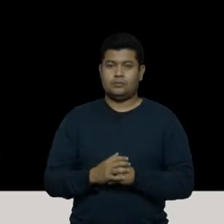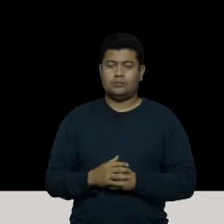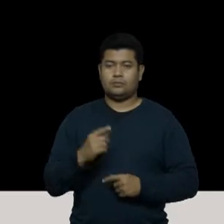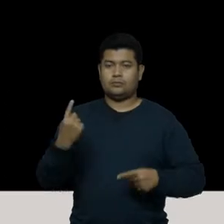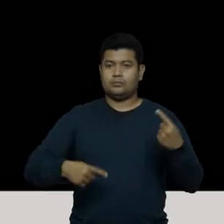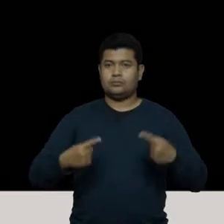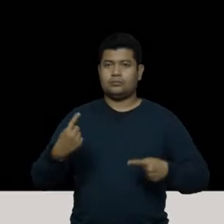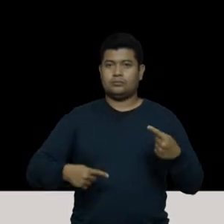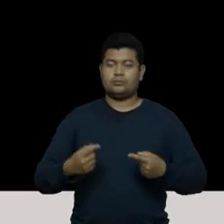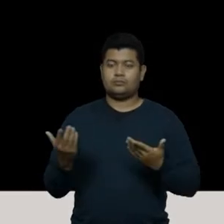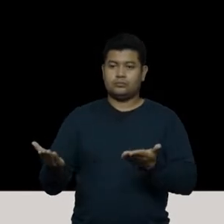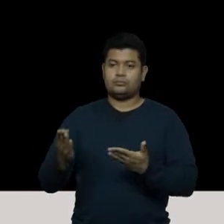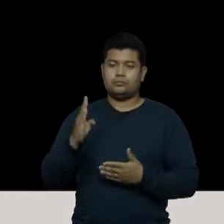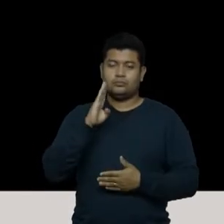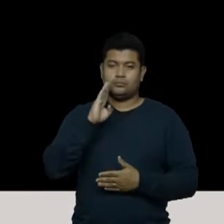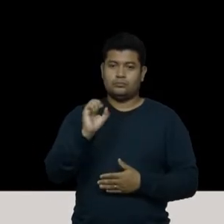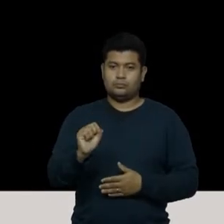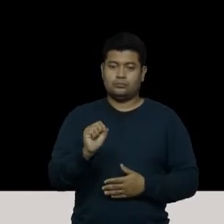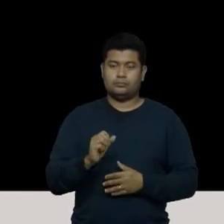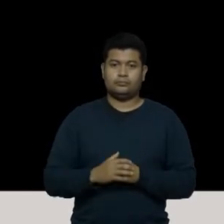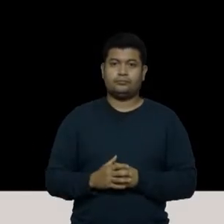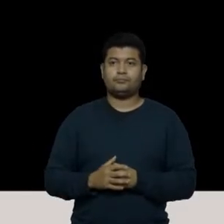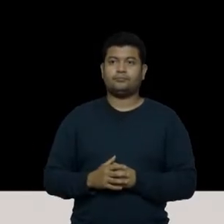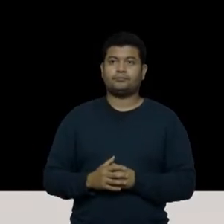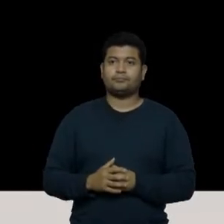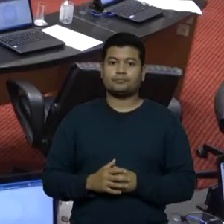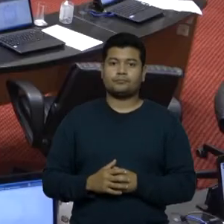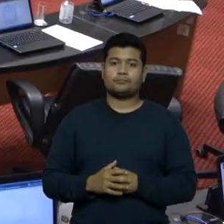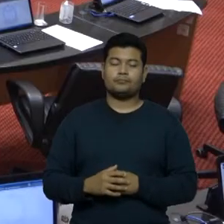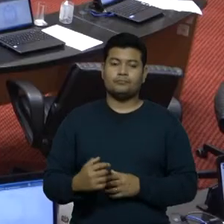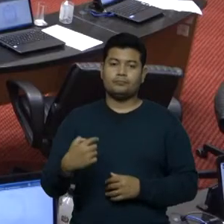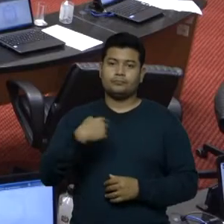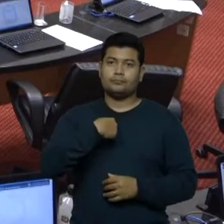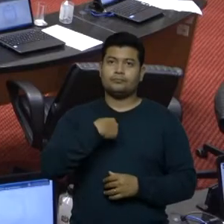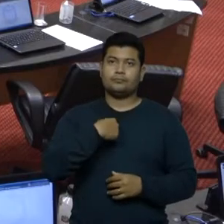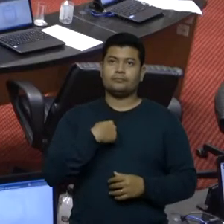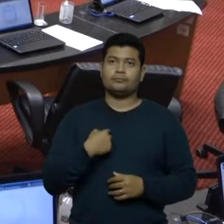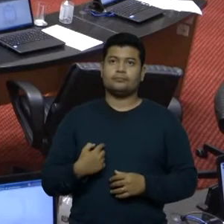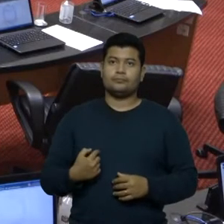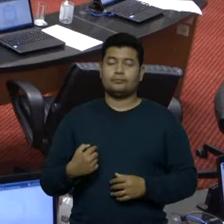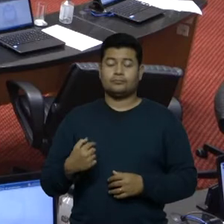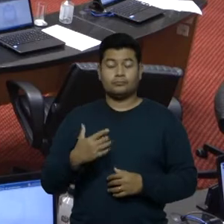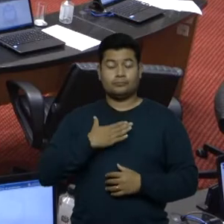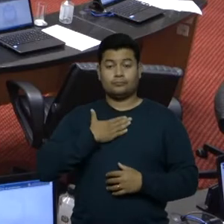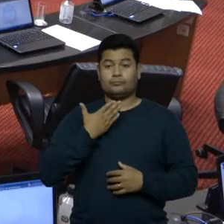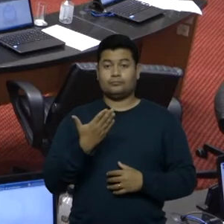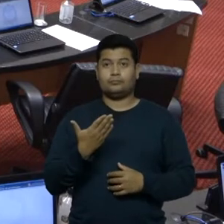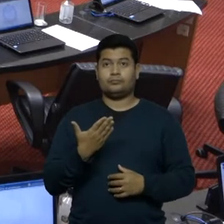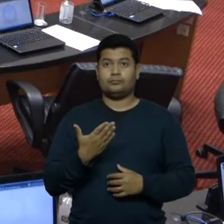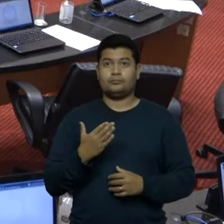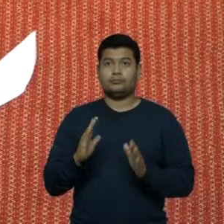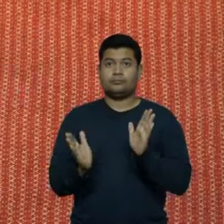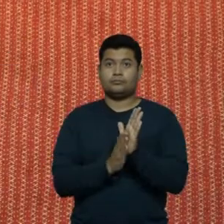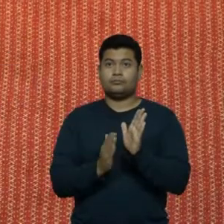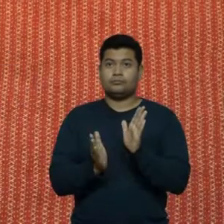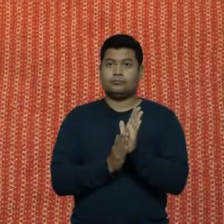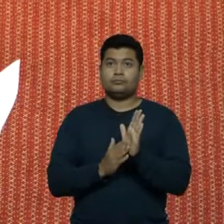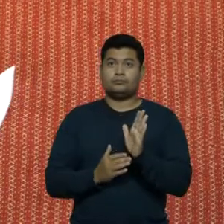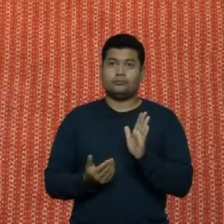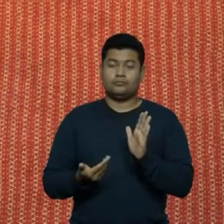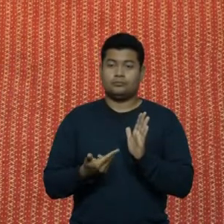discussão Deputado Bruno para discutir o presente eu tô até me surpreendo que eu tenho que propor essa